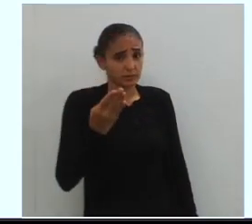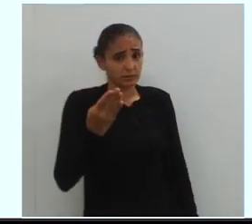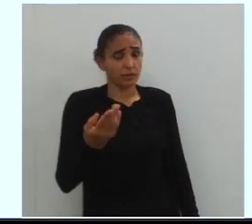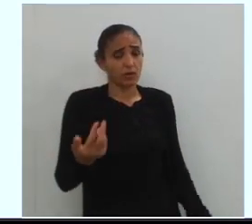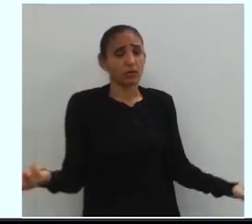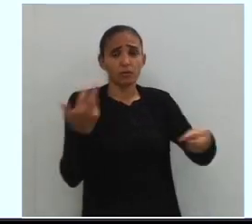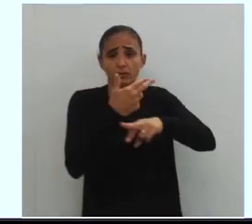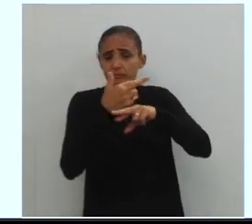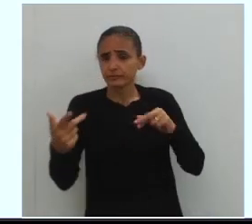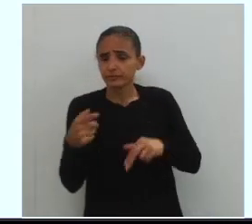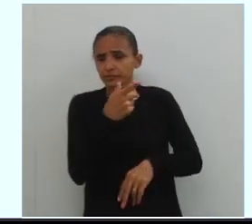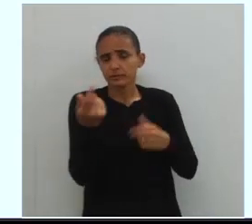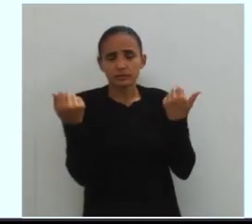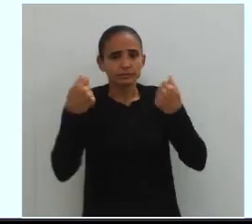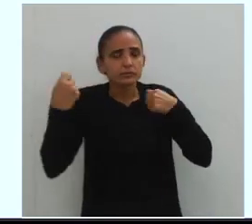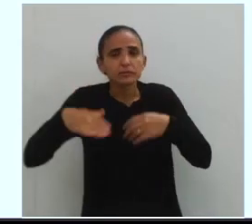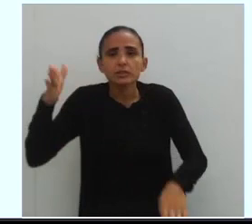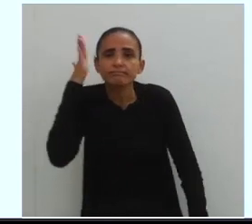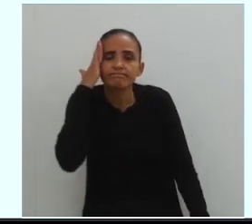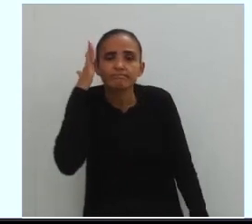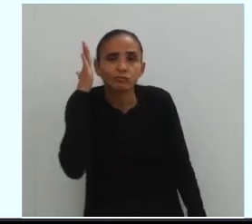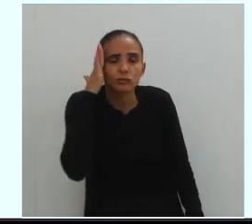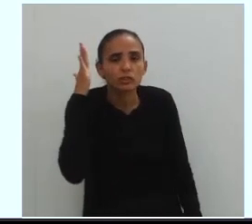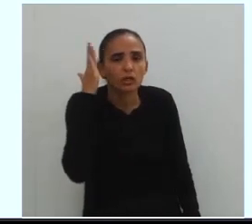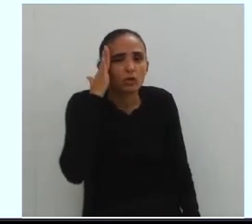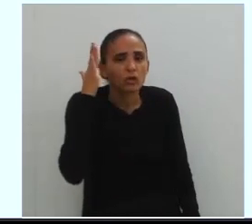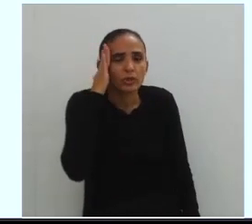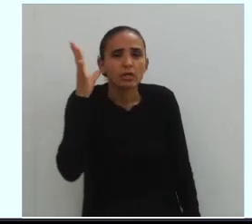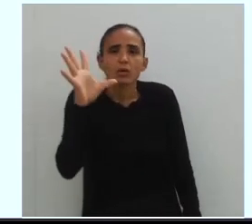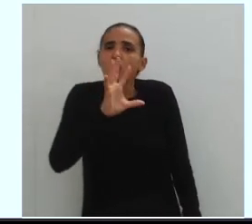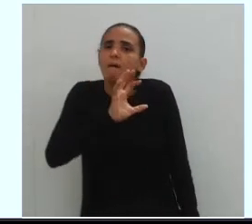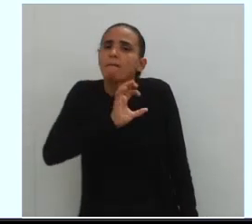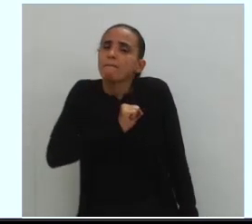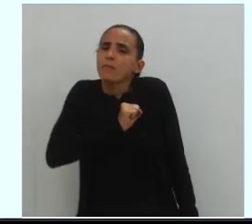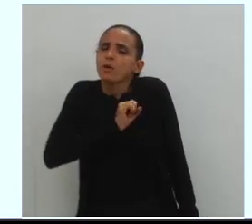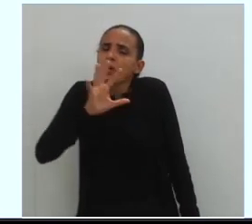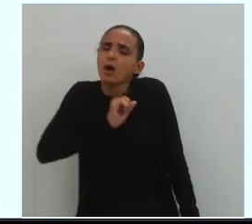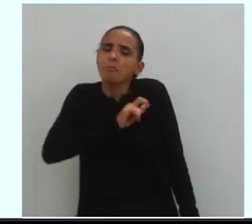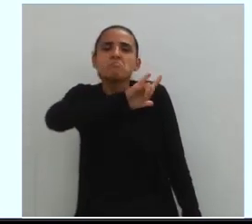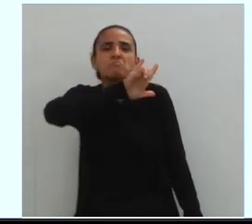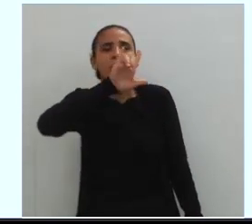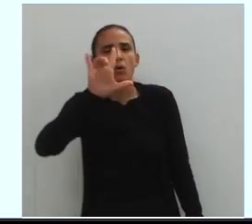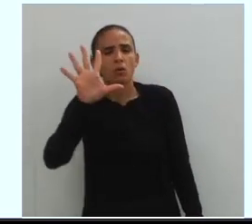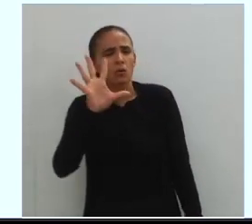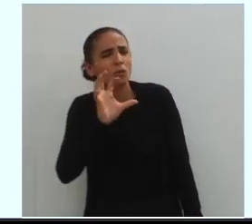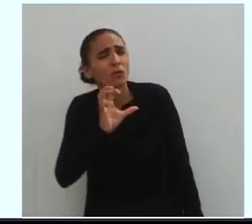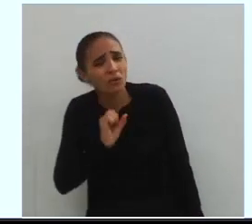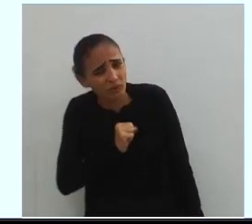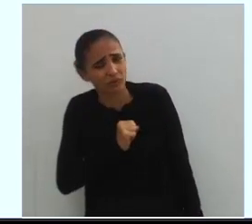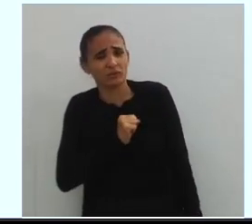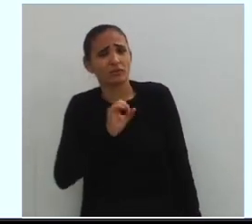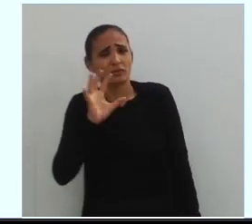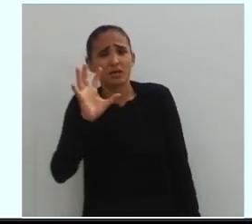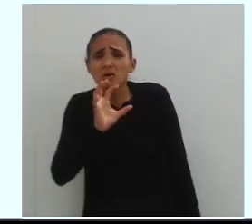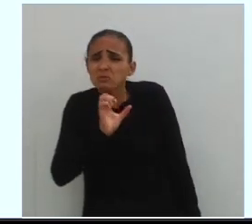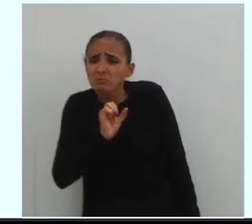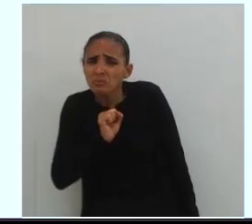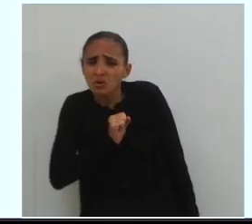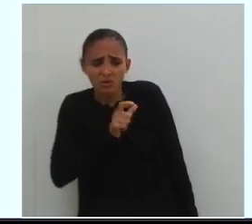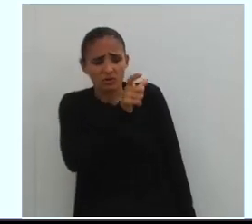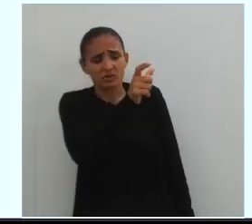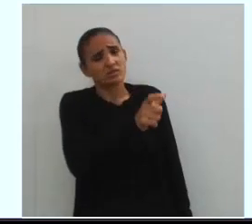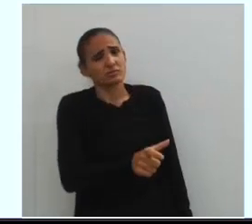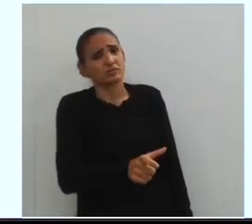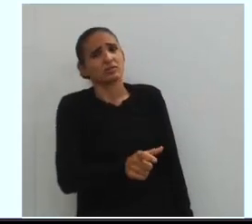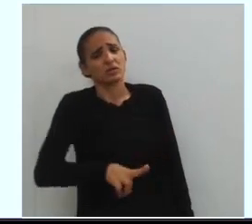principal coisa que você deve saber, né, é o amor, a afetividade. É você